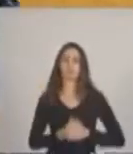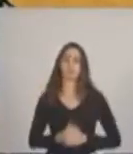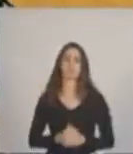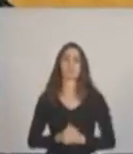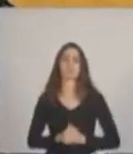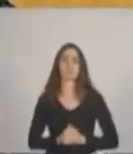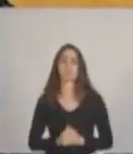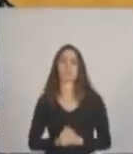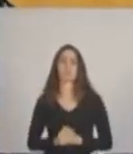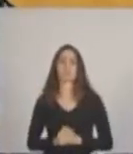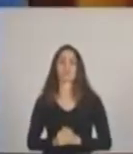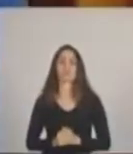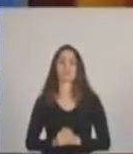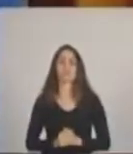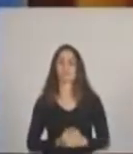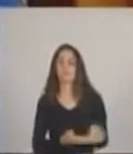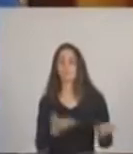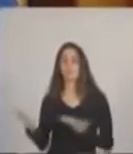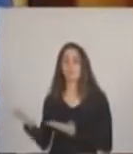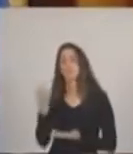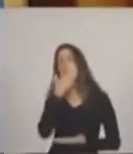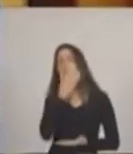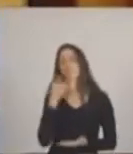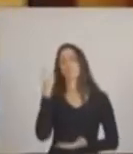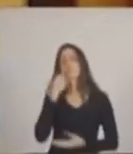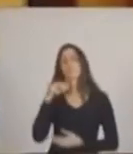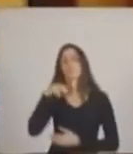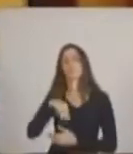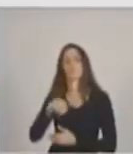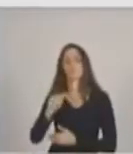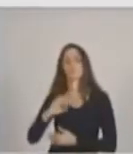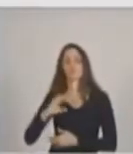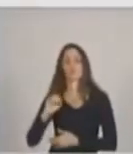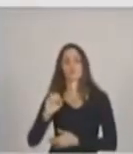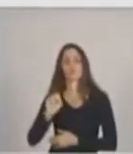Vou passar a relatoria do deputado Marco Garcia.